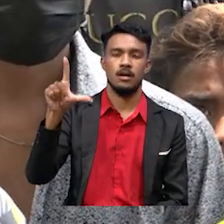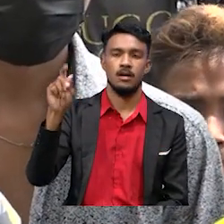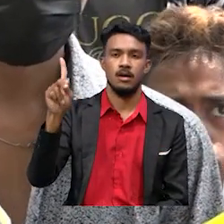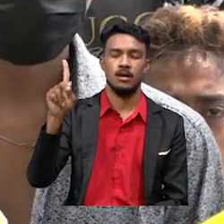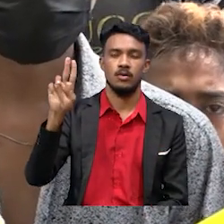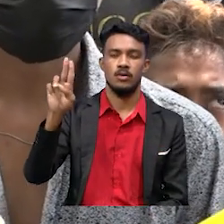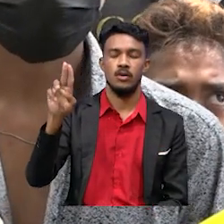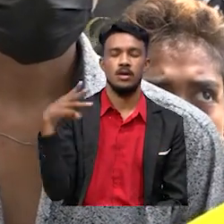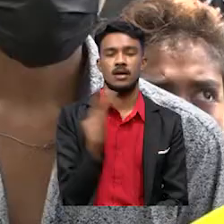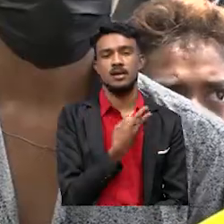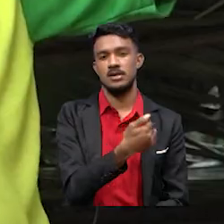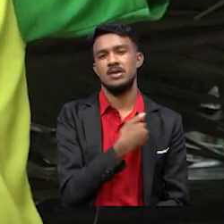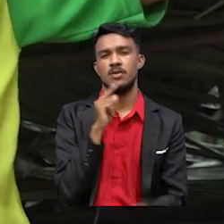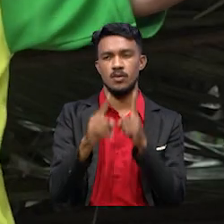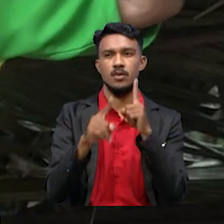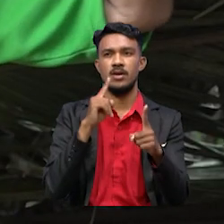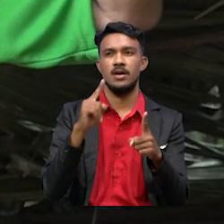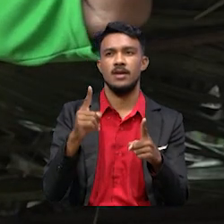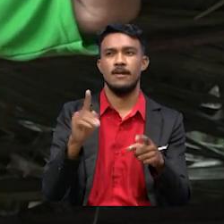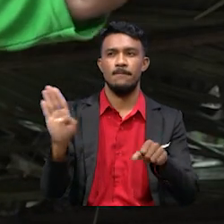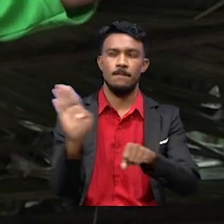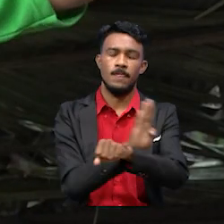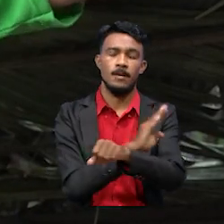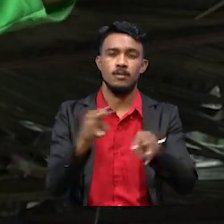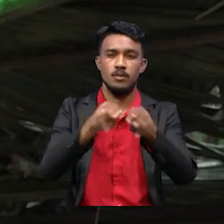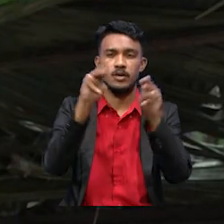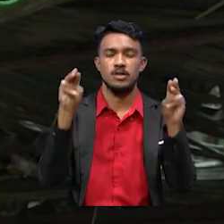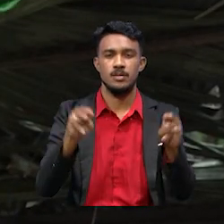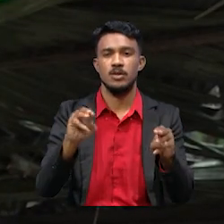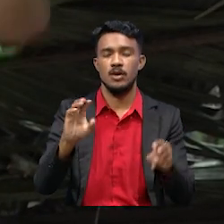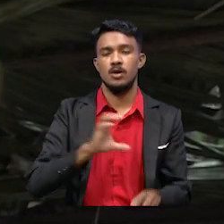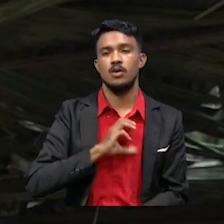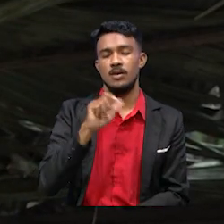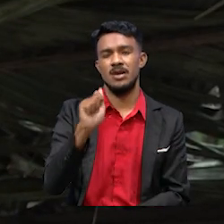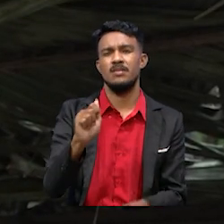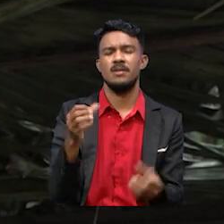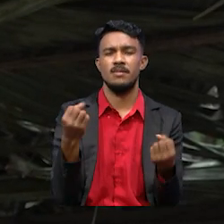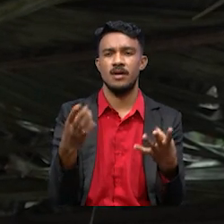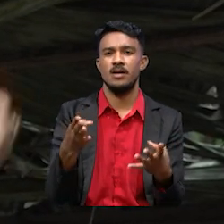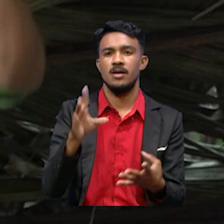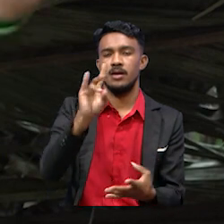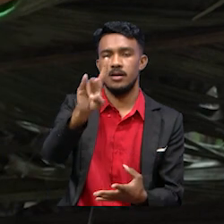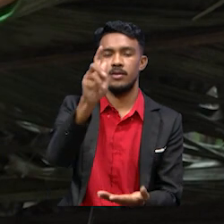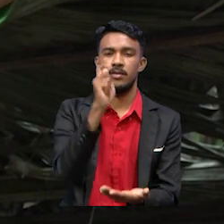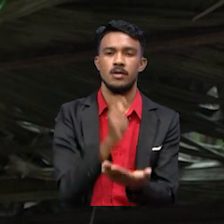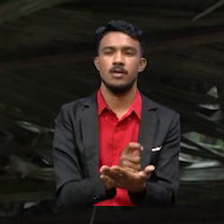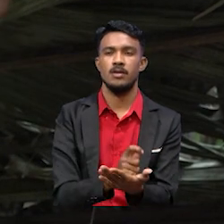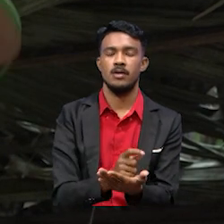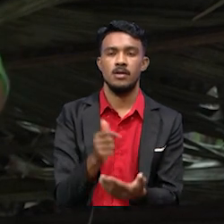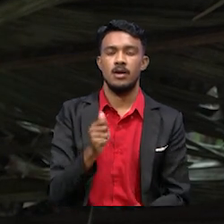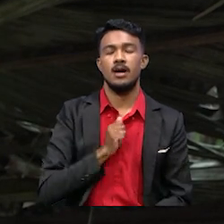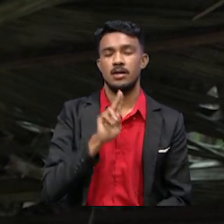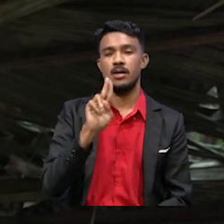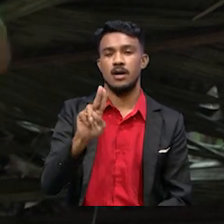sira kuliah, ye kuadro di dia, ia prinsipio. Ko valima kuadro di reun hitu. Ia inaru kuadro di reun